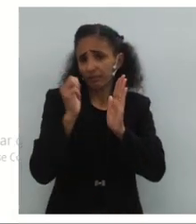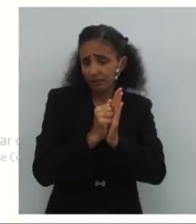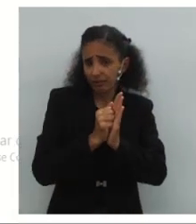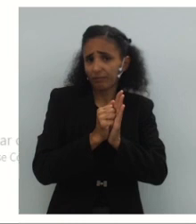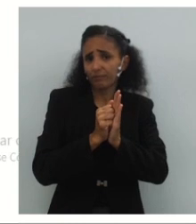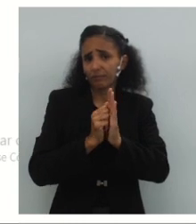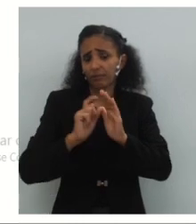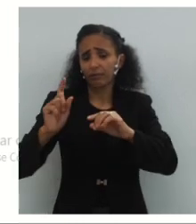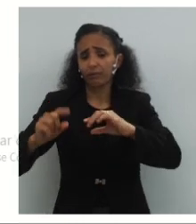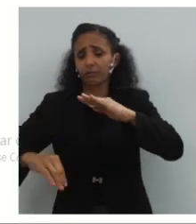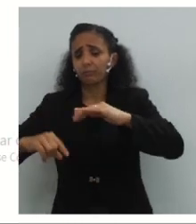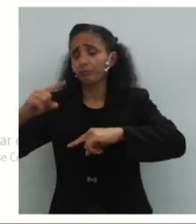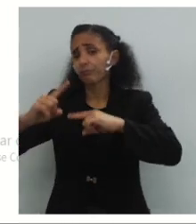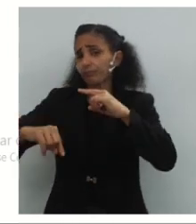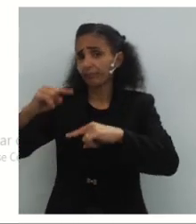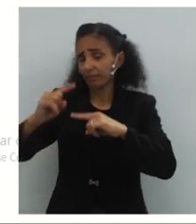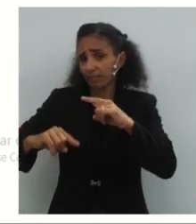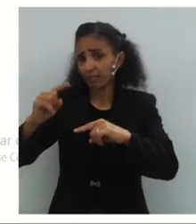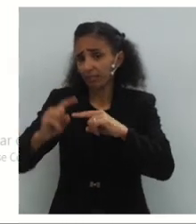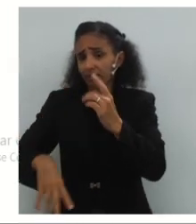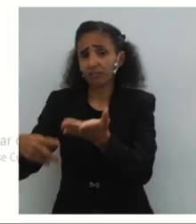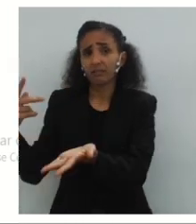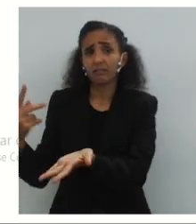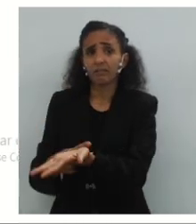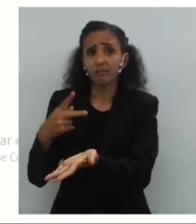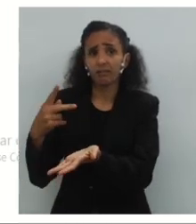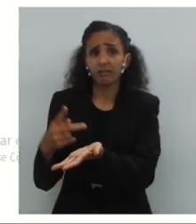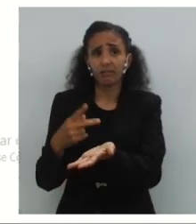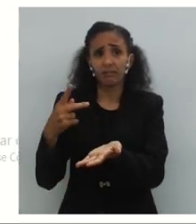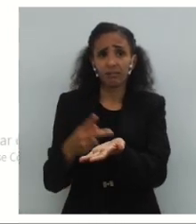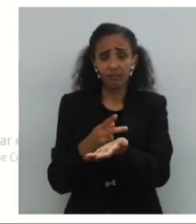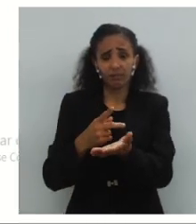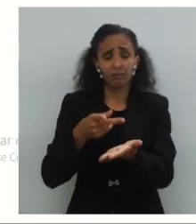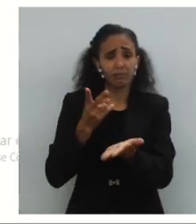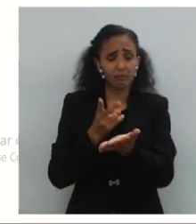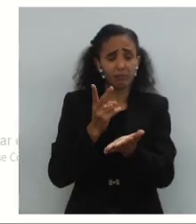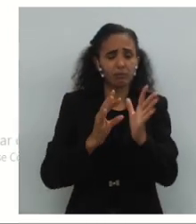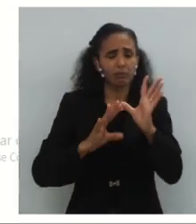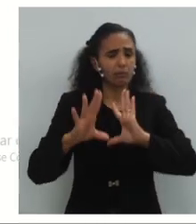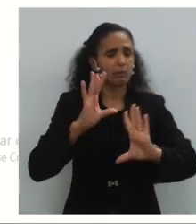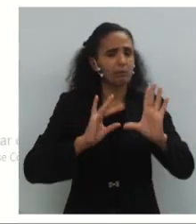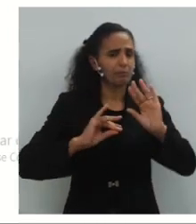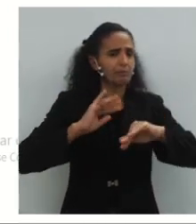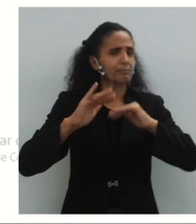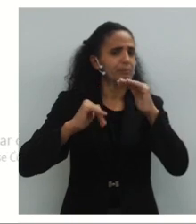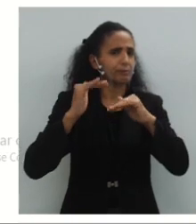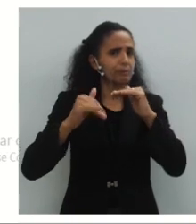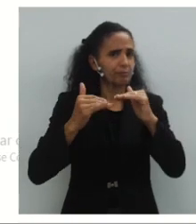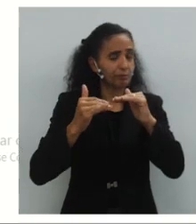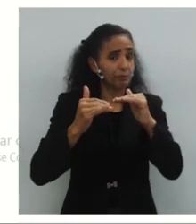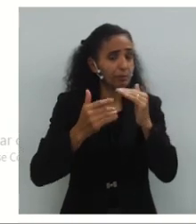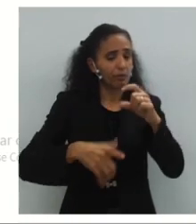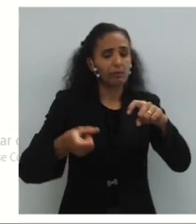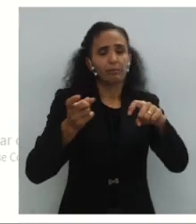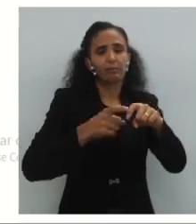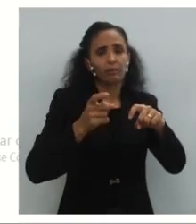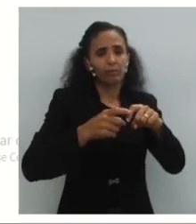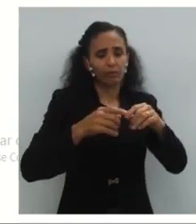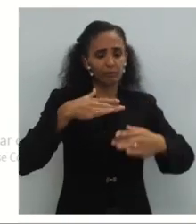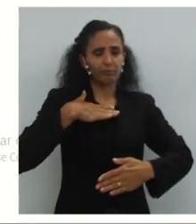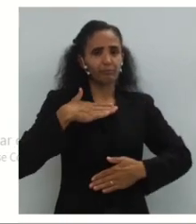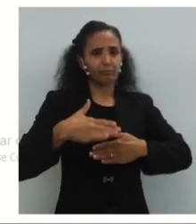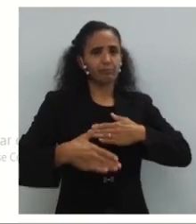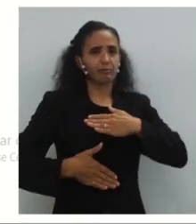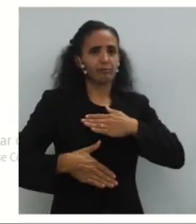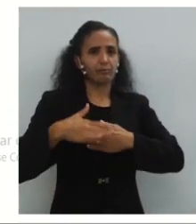HIV, procedimentos realizados com instrumentos inadequadamente esterilizados ou transplante